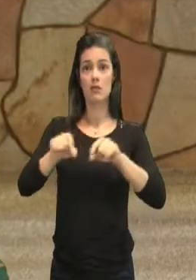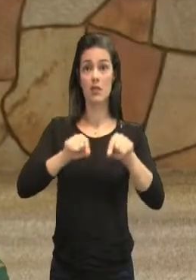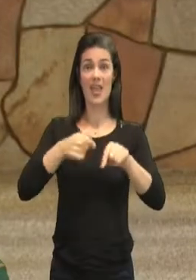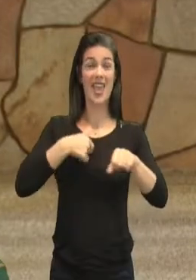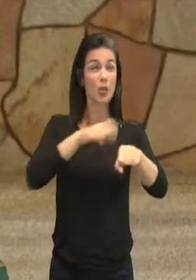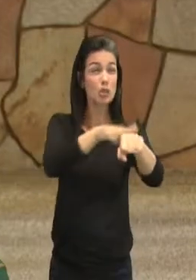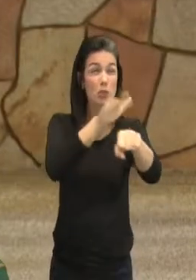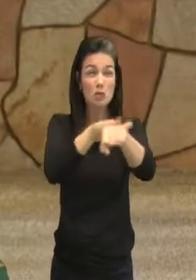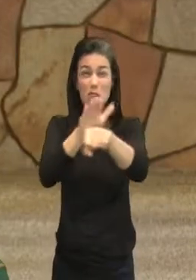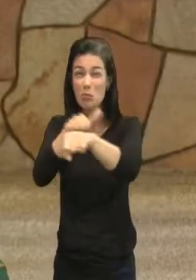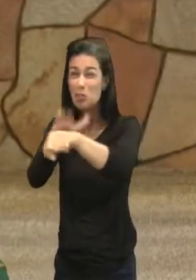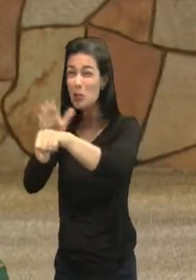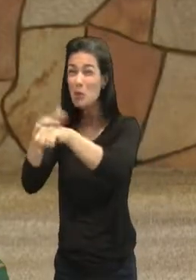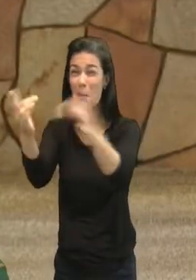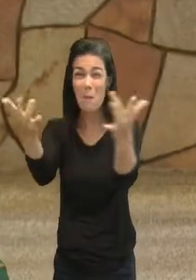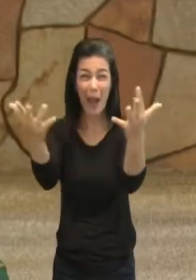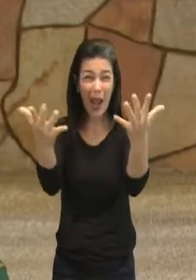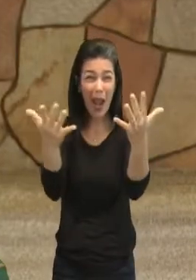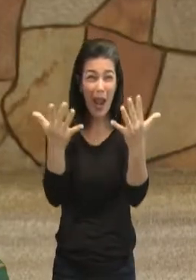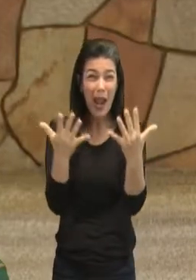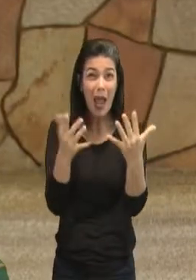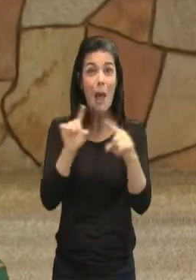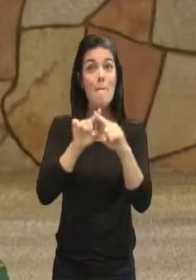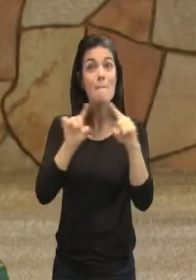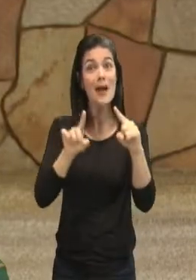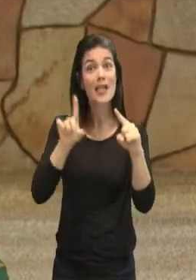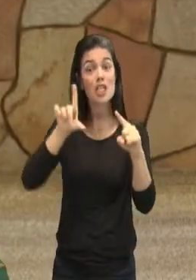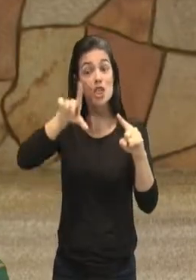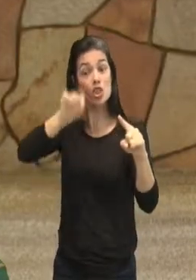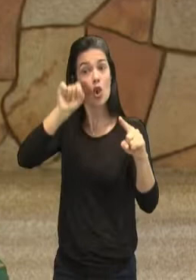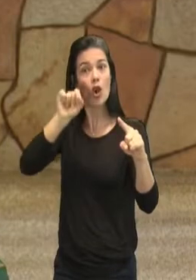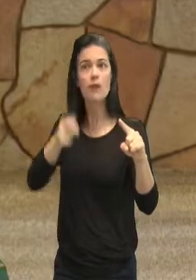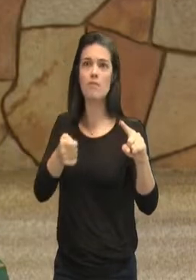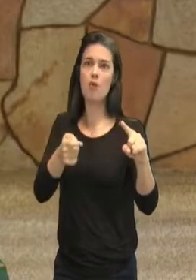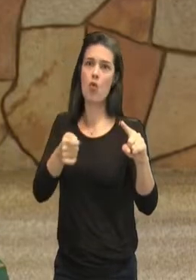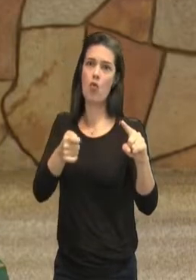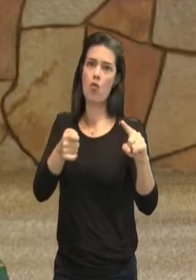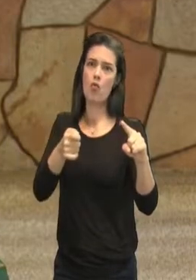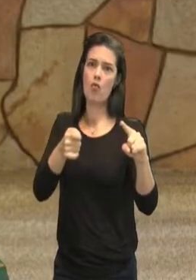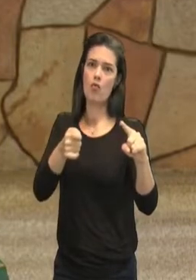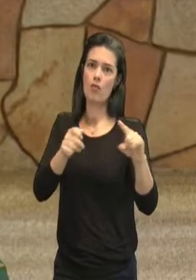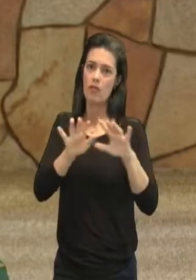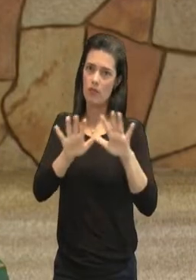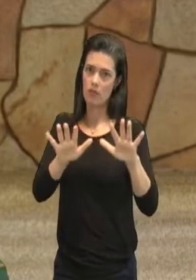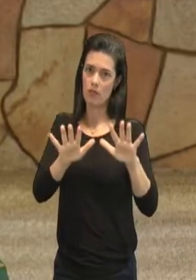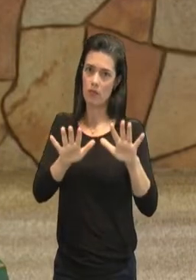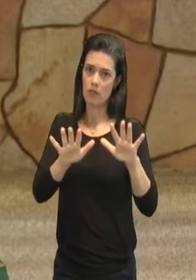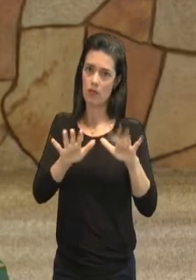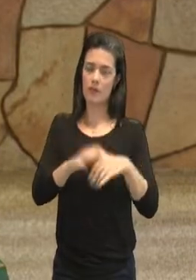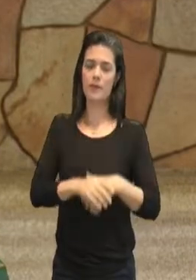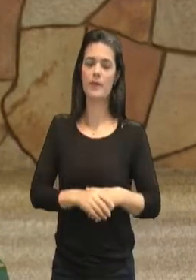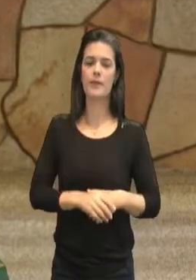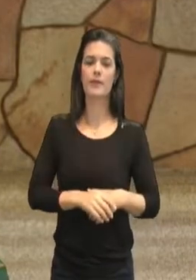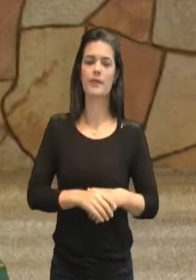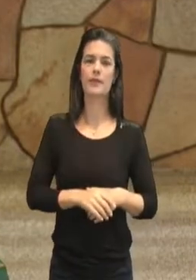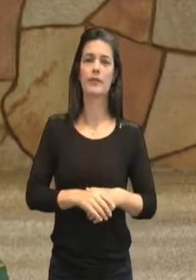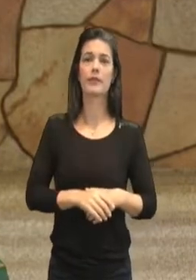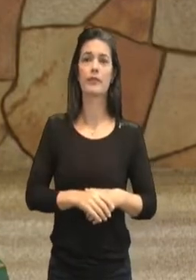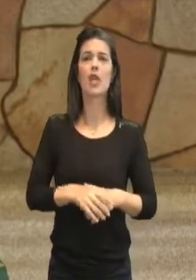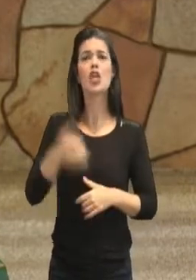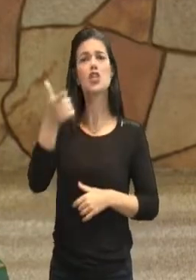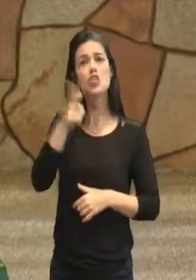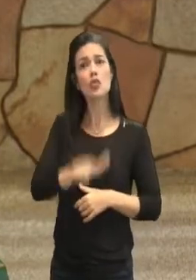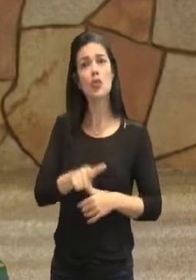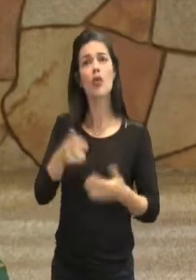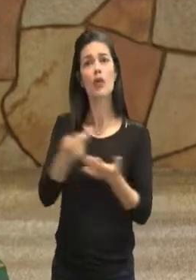chamados, mas poucos escolhidos. Nós temos essa mesma expressão sendo repetida ainda